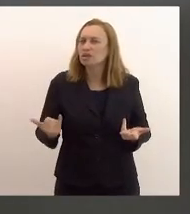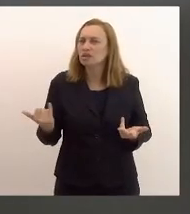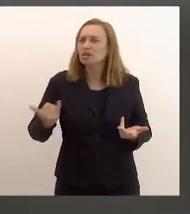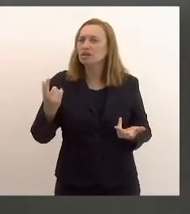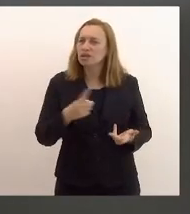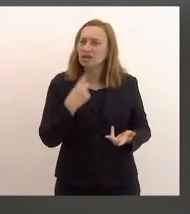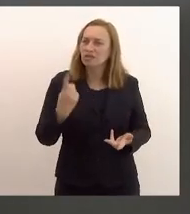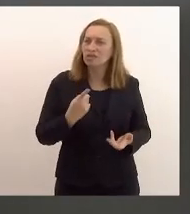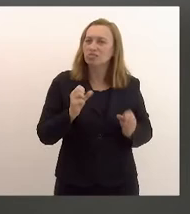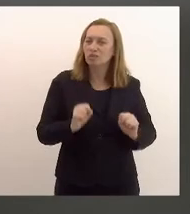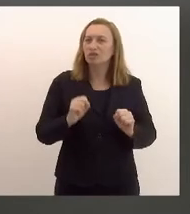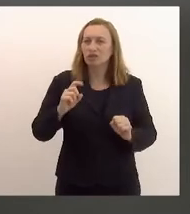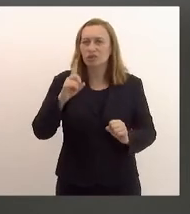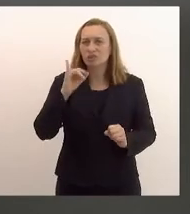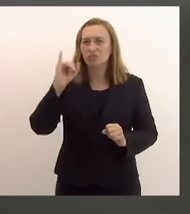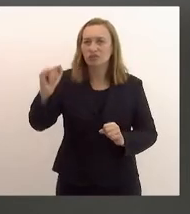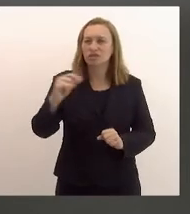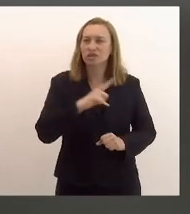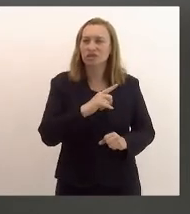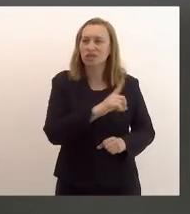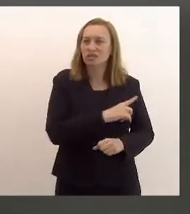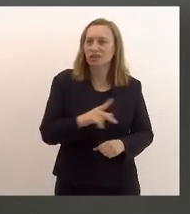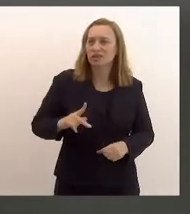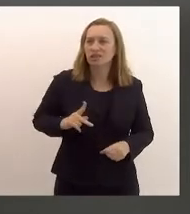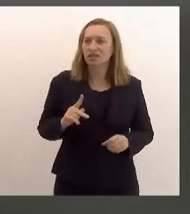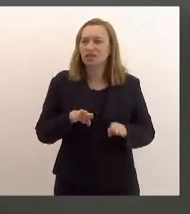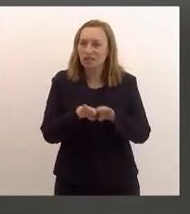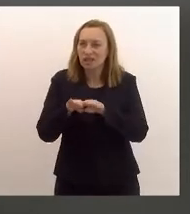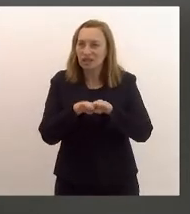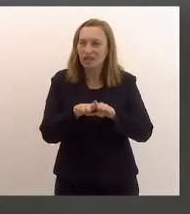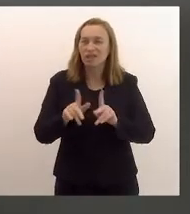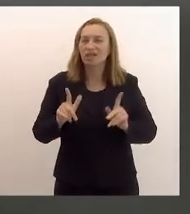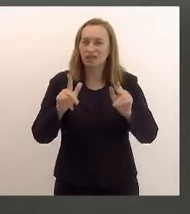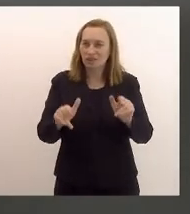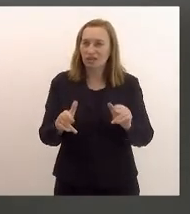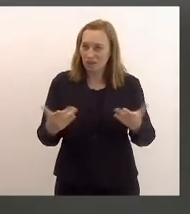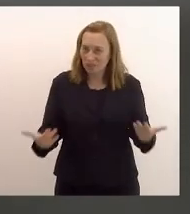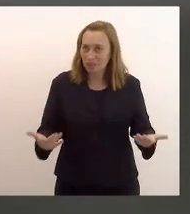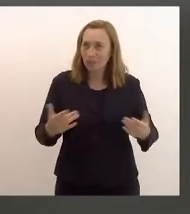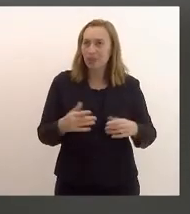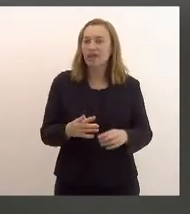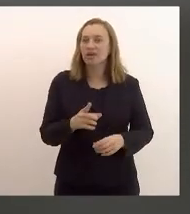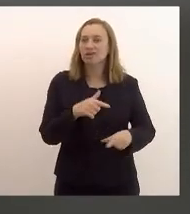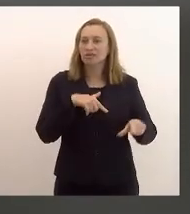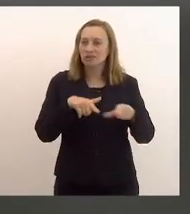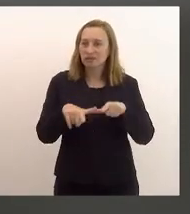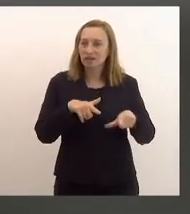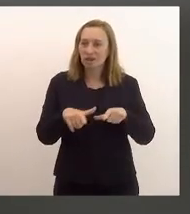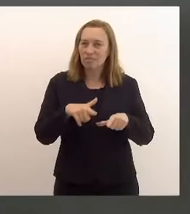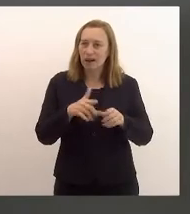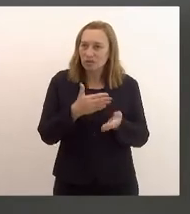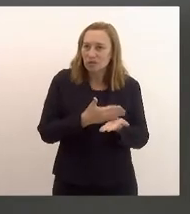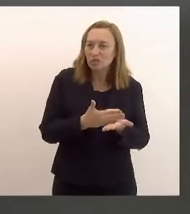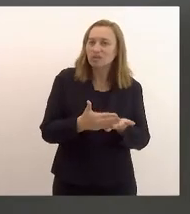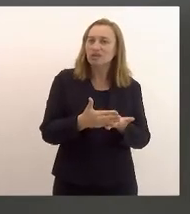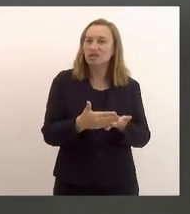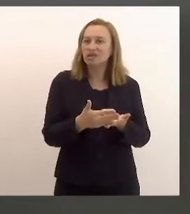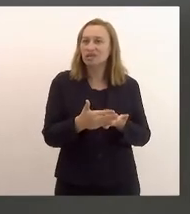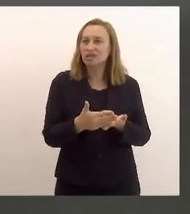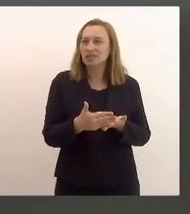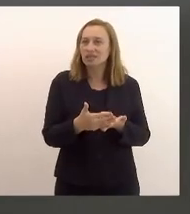poder um dia ter a defensoria ali também no mesmo nível afinal de contas o serviço da ponta é um